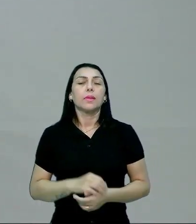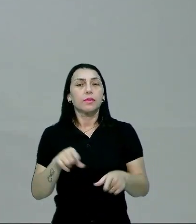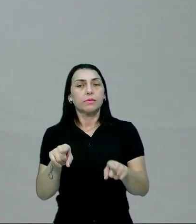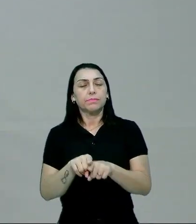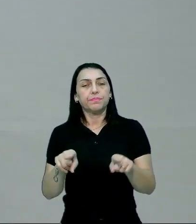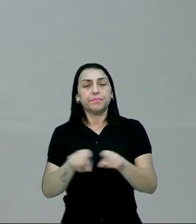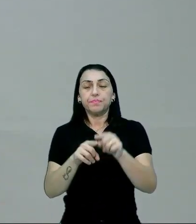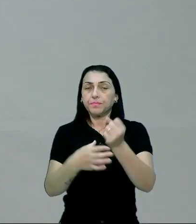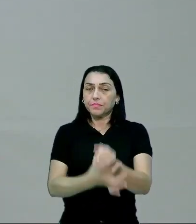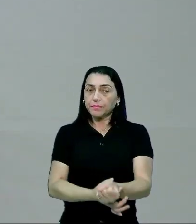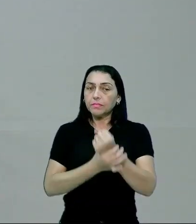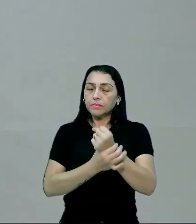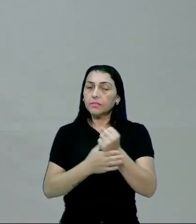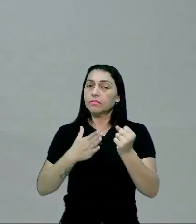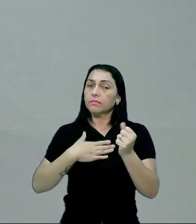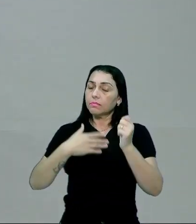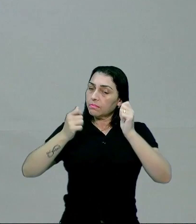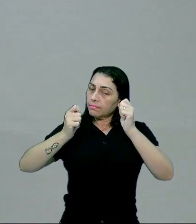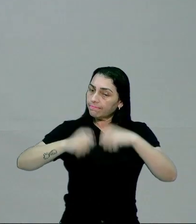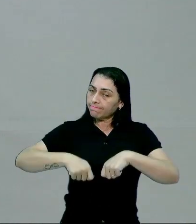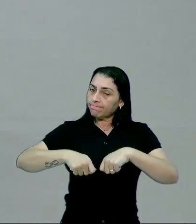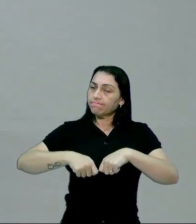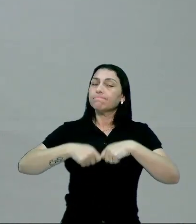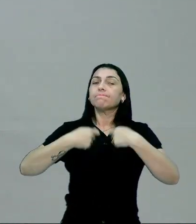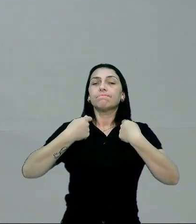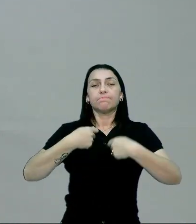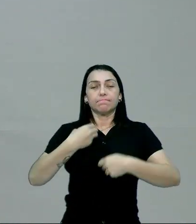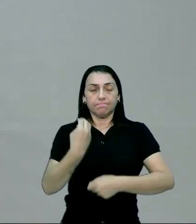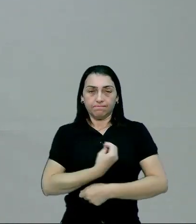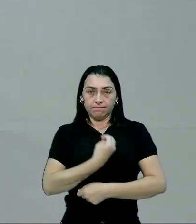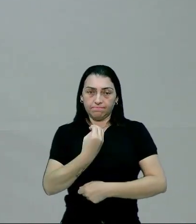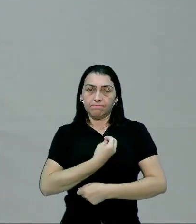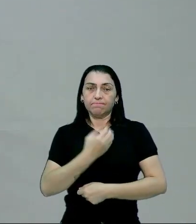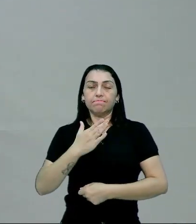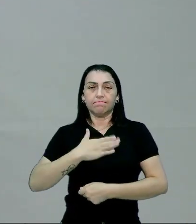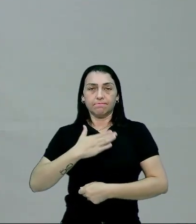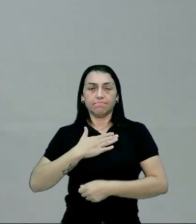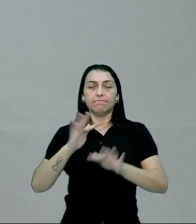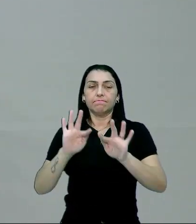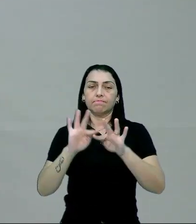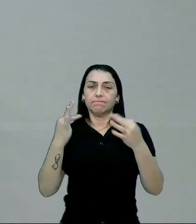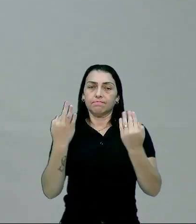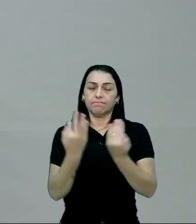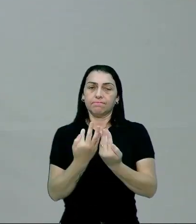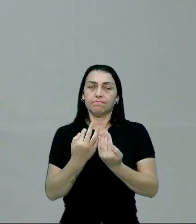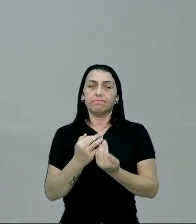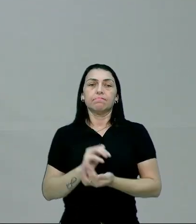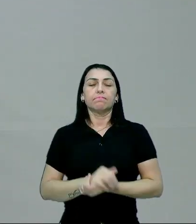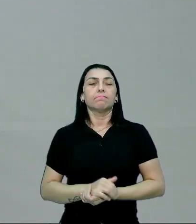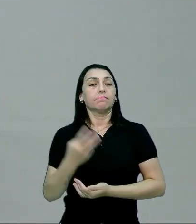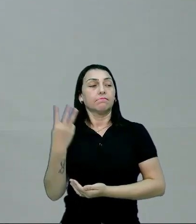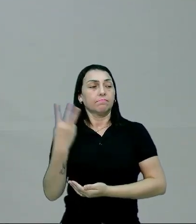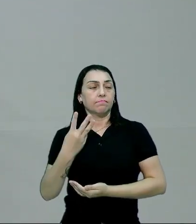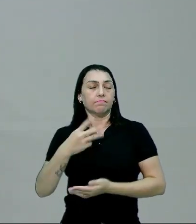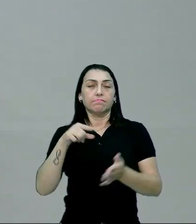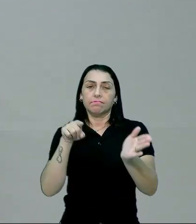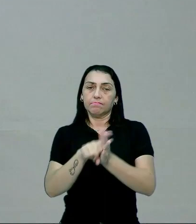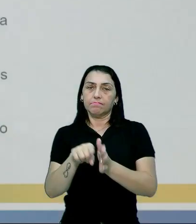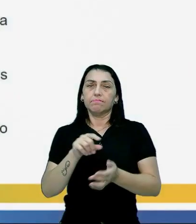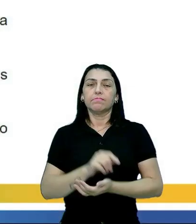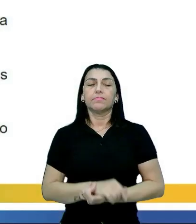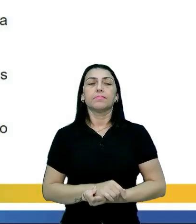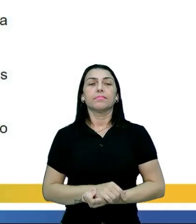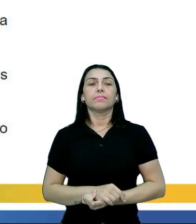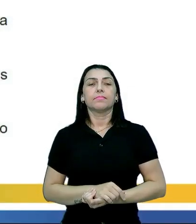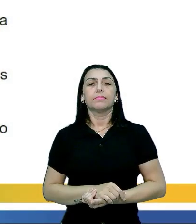assim garantir as minhas condições de existência e também da minha família. Vamos para a nossa terceira e última